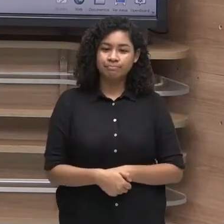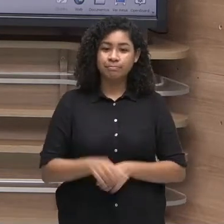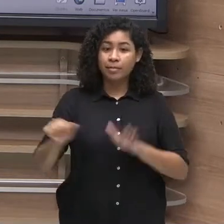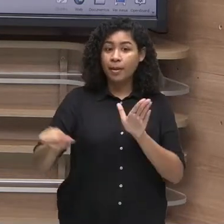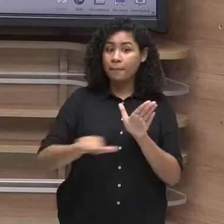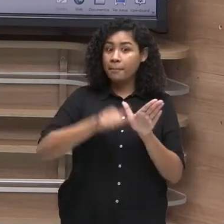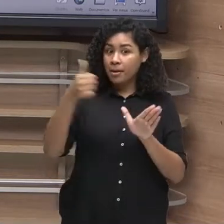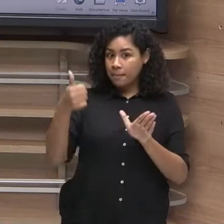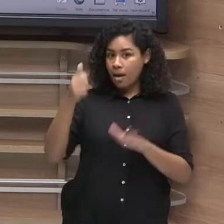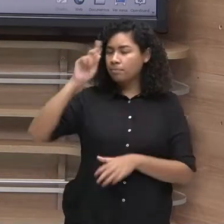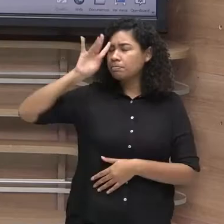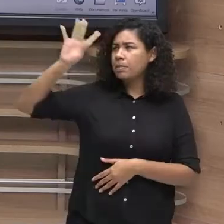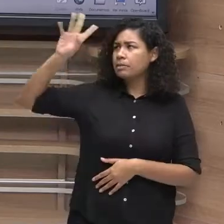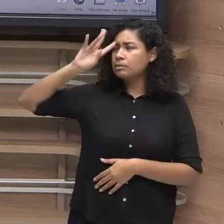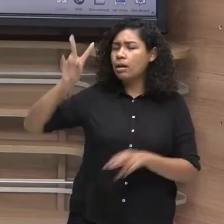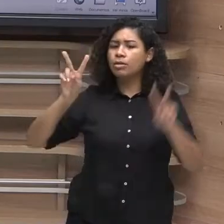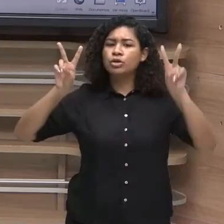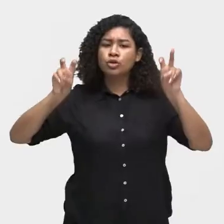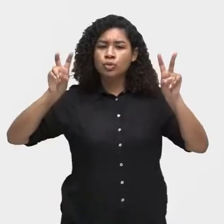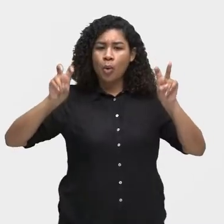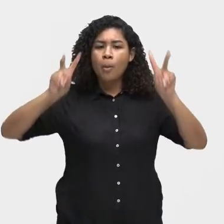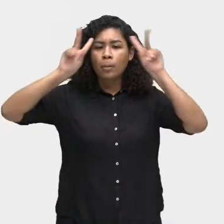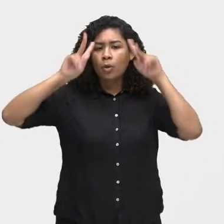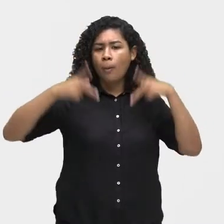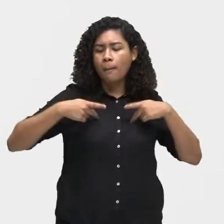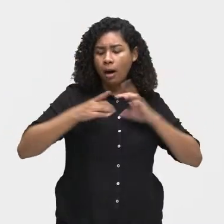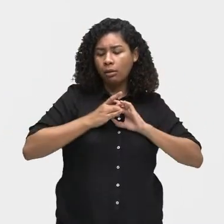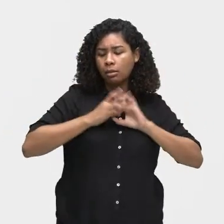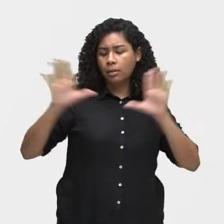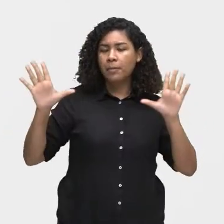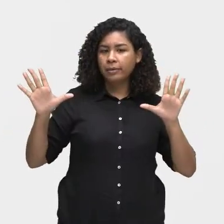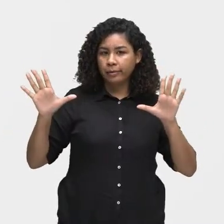pensar em relação à liberdade humana é o seguinte: